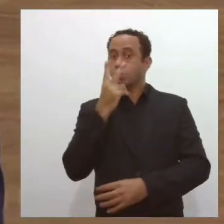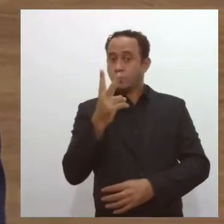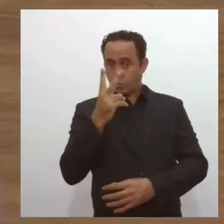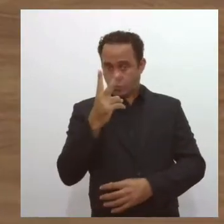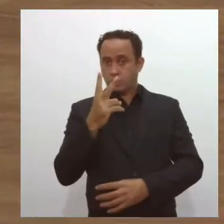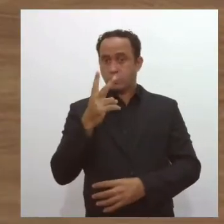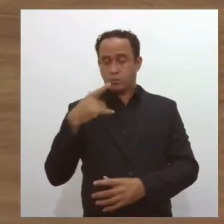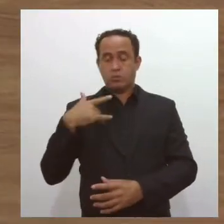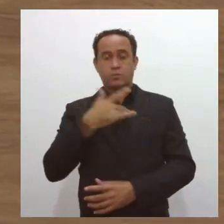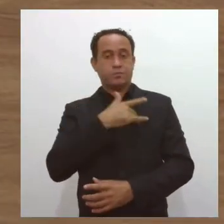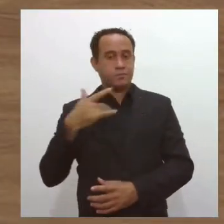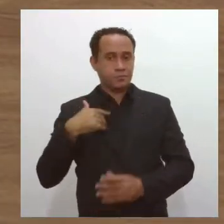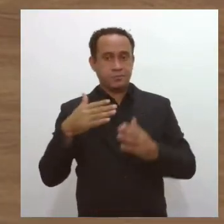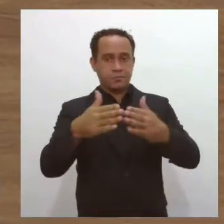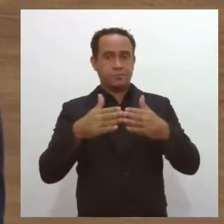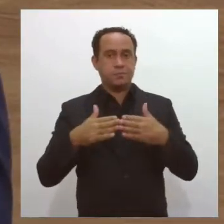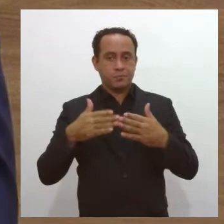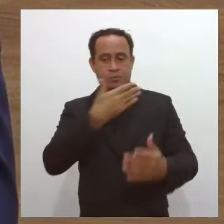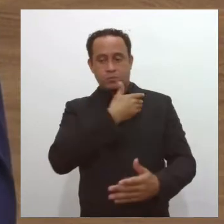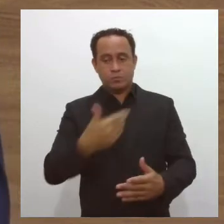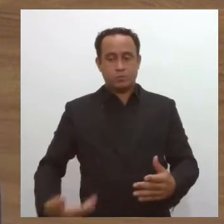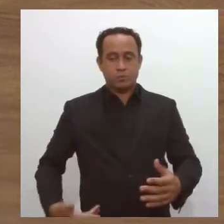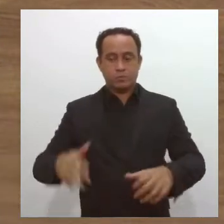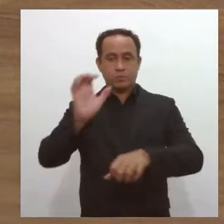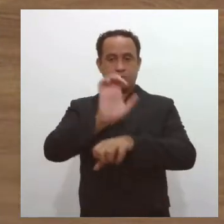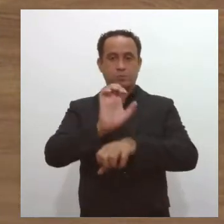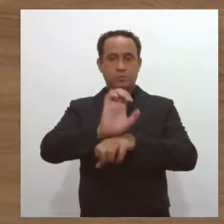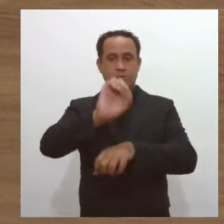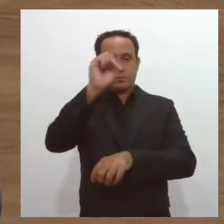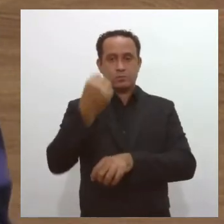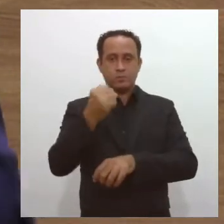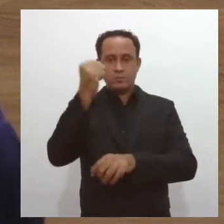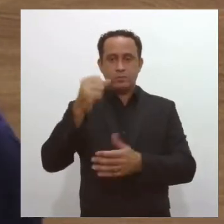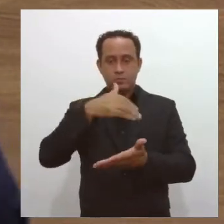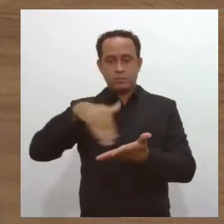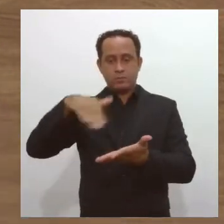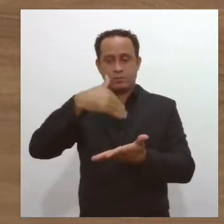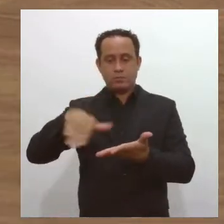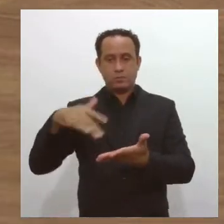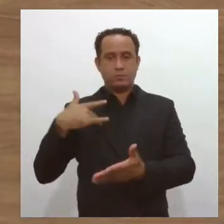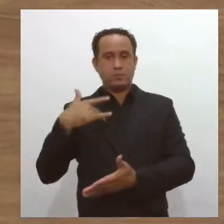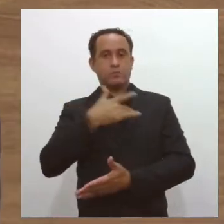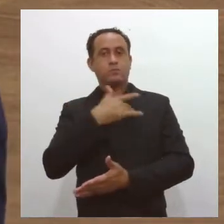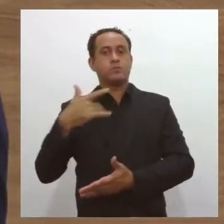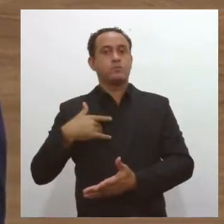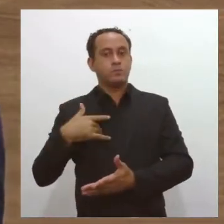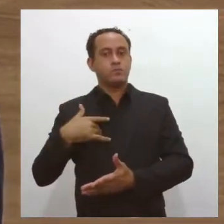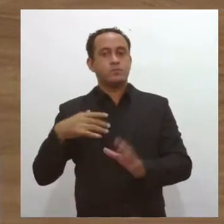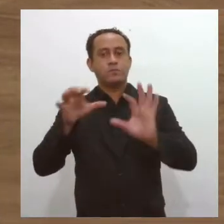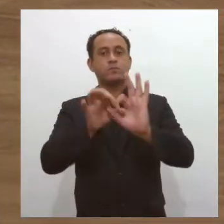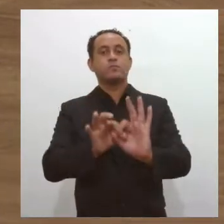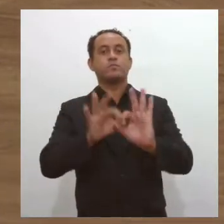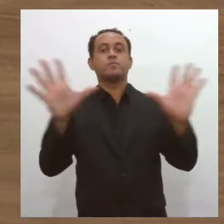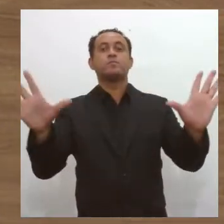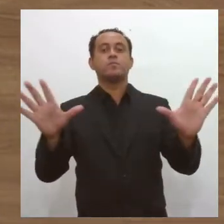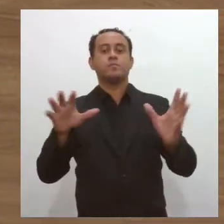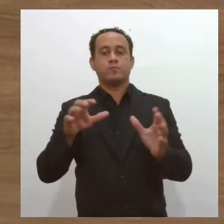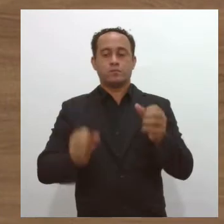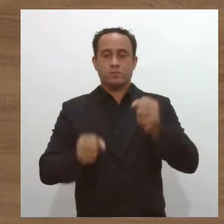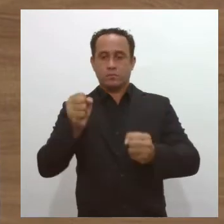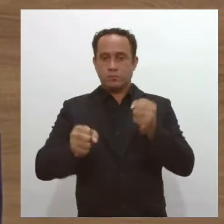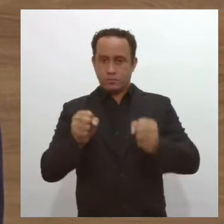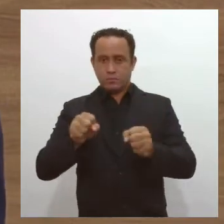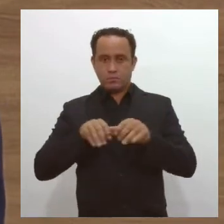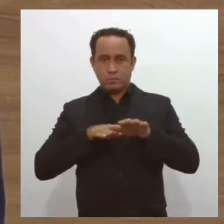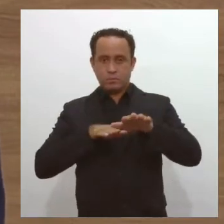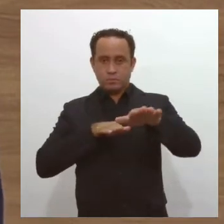da saúde, solicitando ao governo do estado de Sergipe e à secretária de Estado da Saúde que disponibilizem unidades móveis de